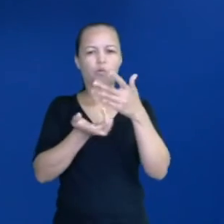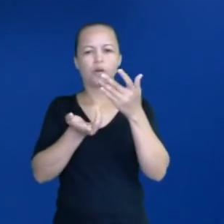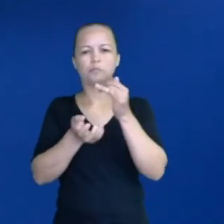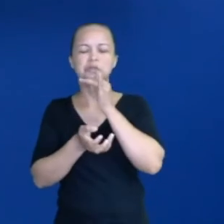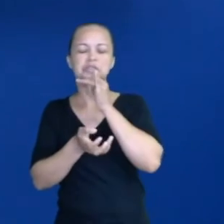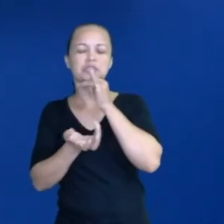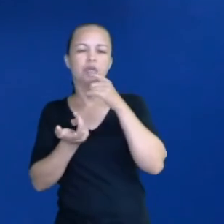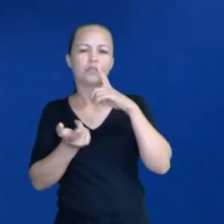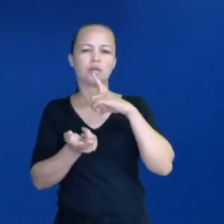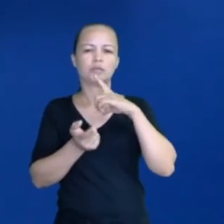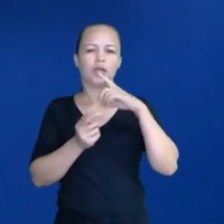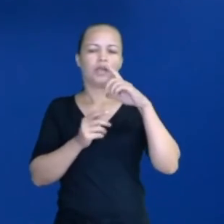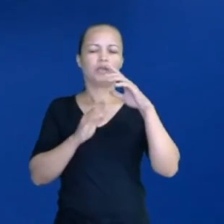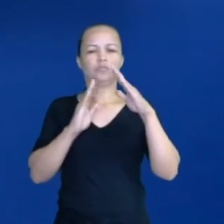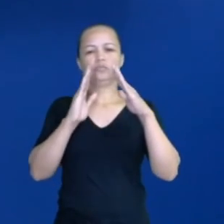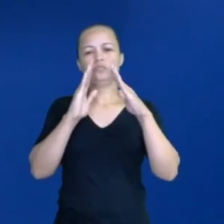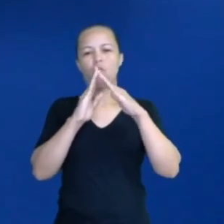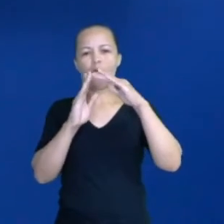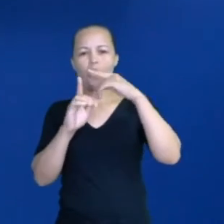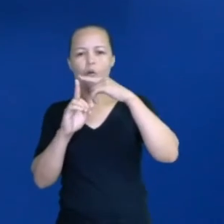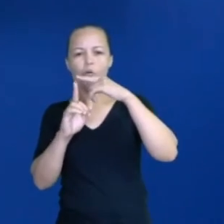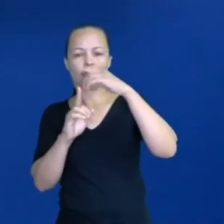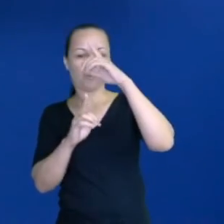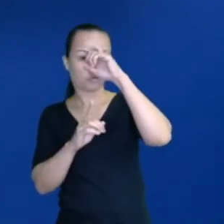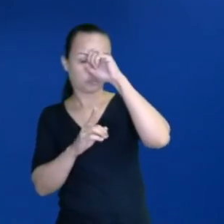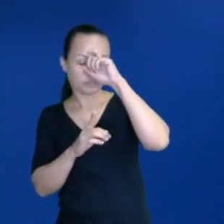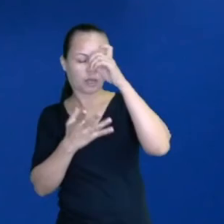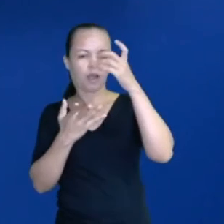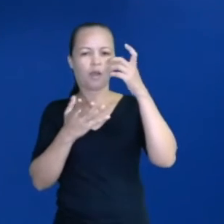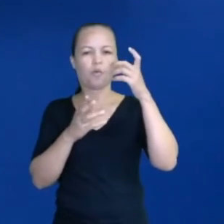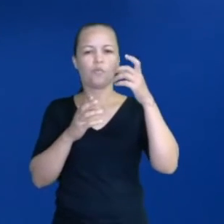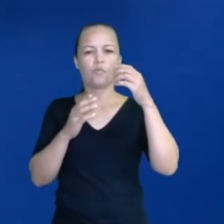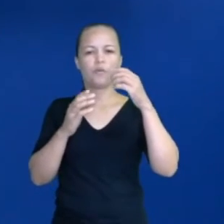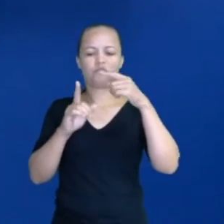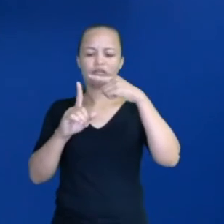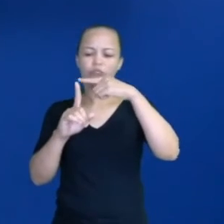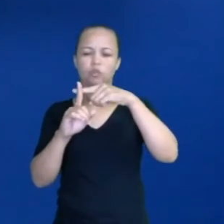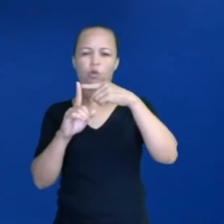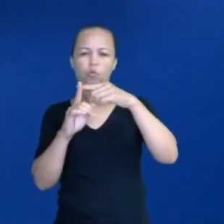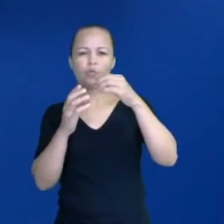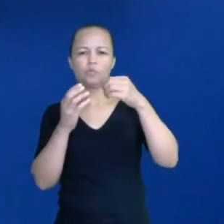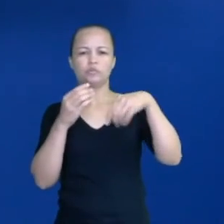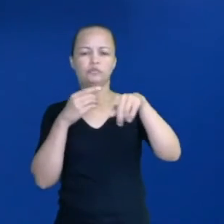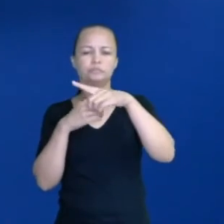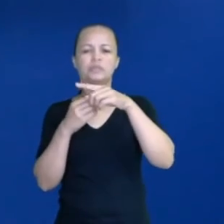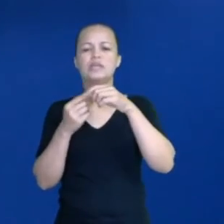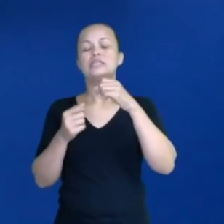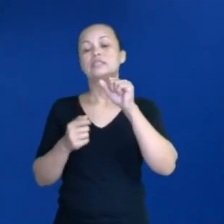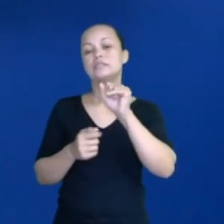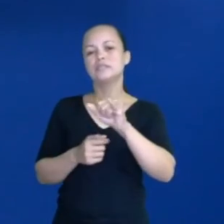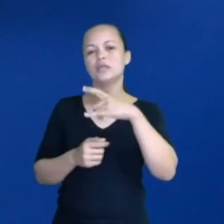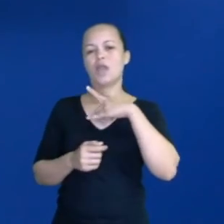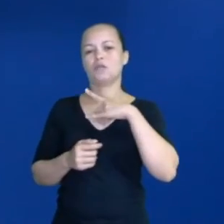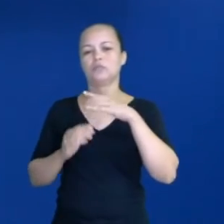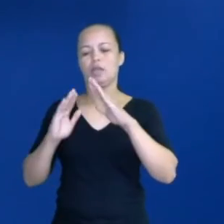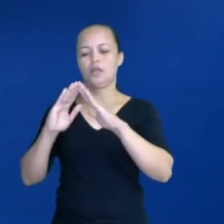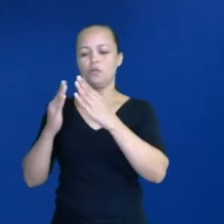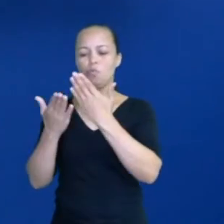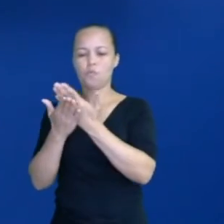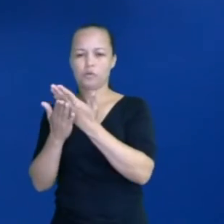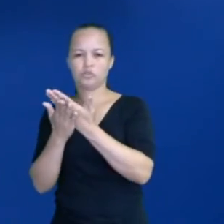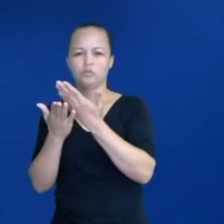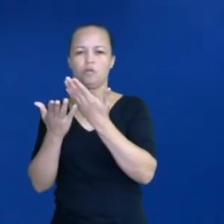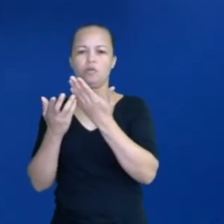faço o símbolozinho de uma cruz para indicar o hospital. Se eu tenho uma escola, eu posso desenhar um livro com